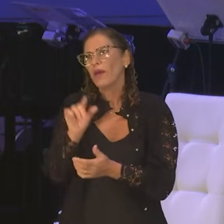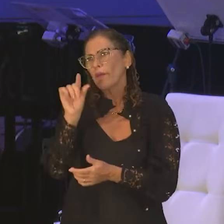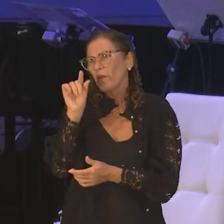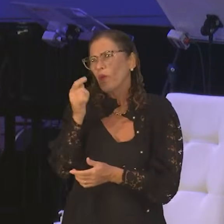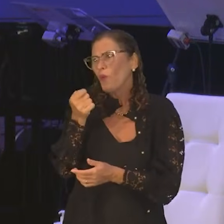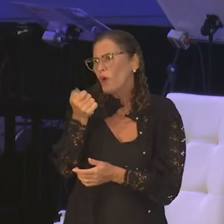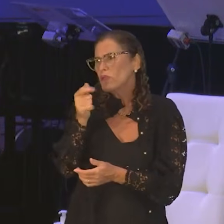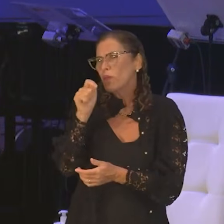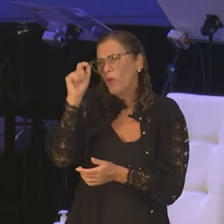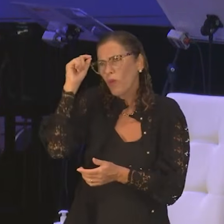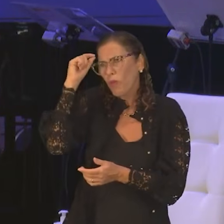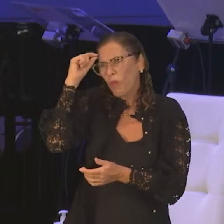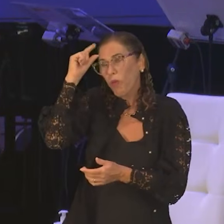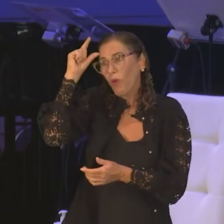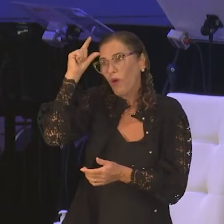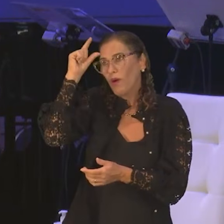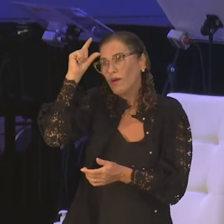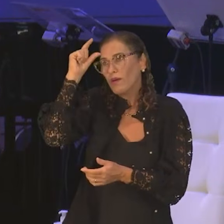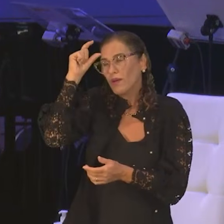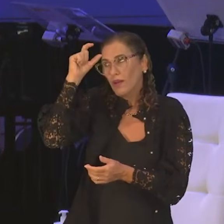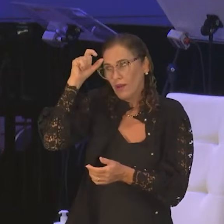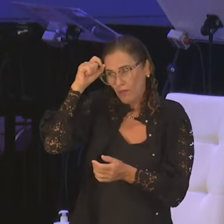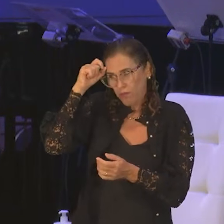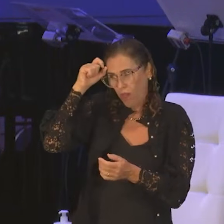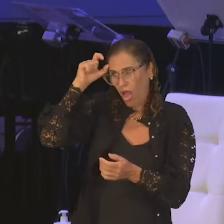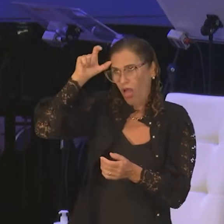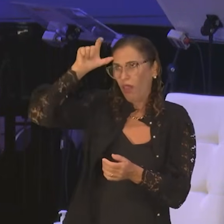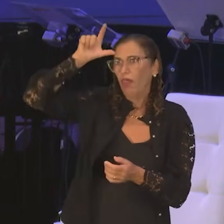Pequenininho, para conhecer a Deus, coisa grande, gente.